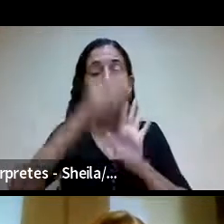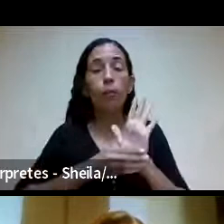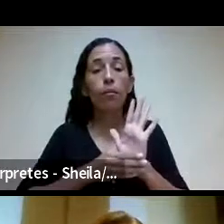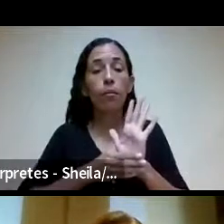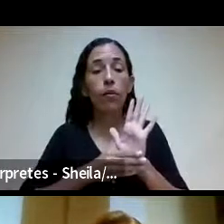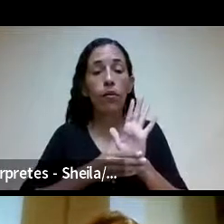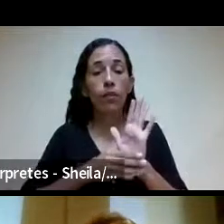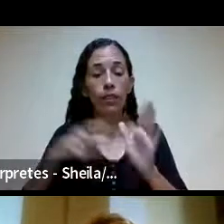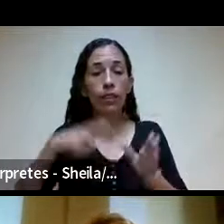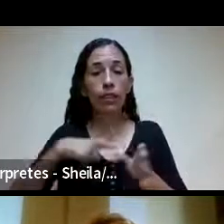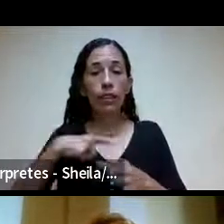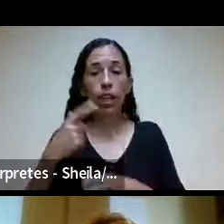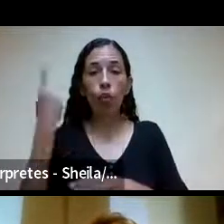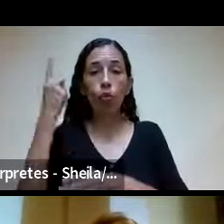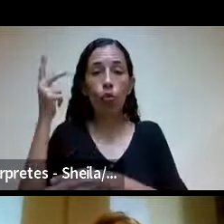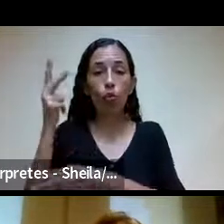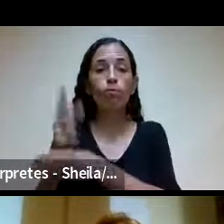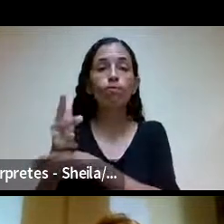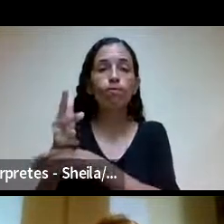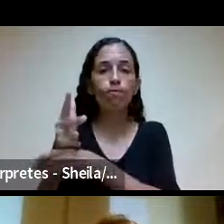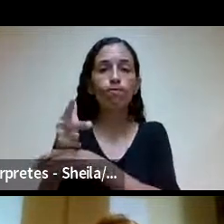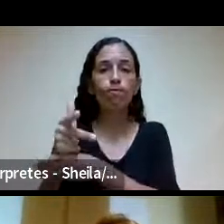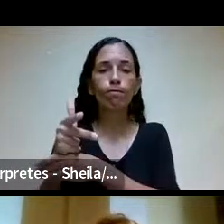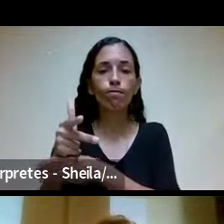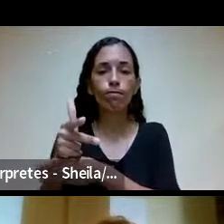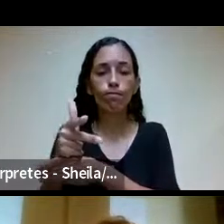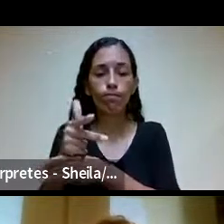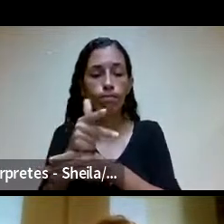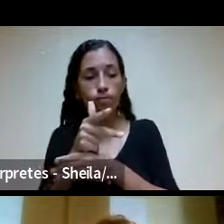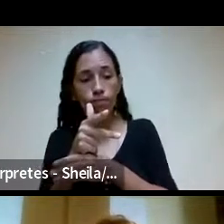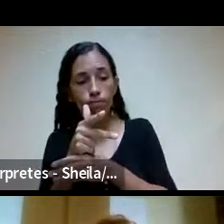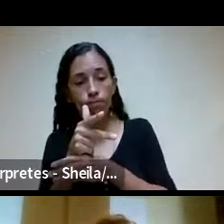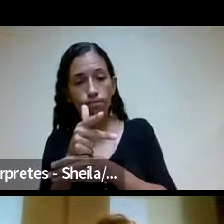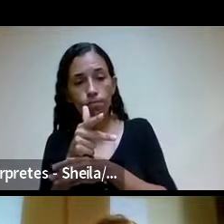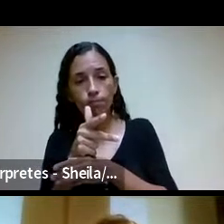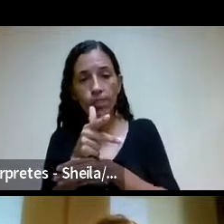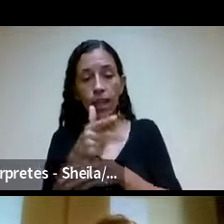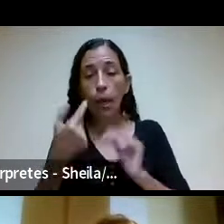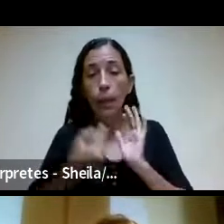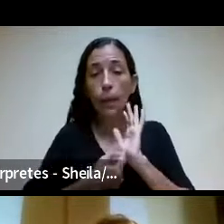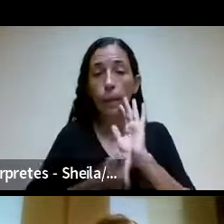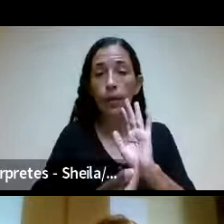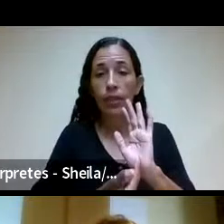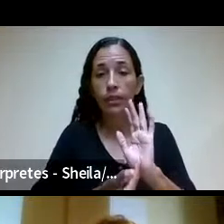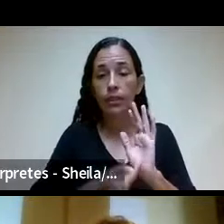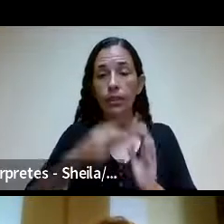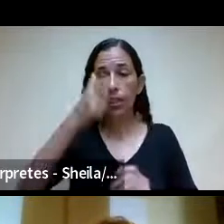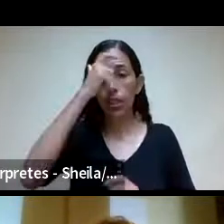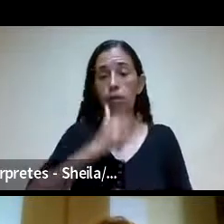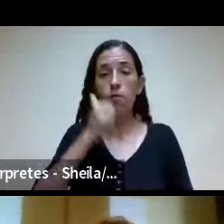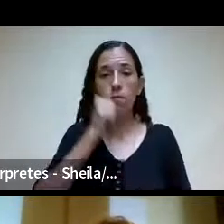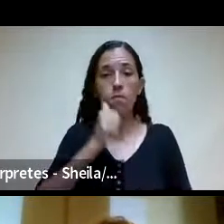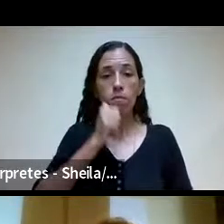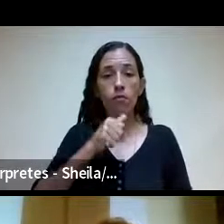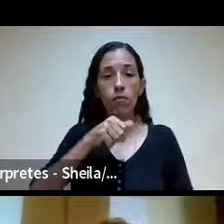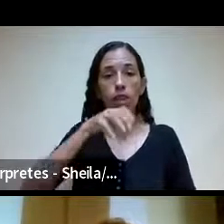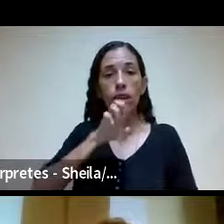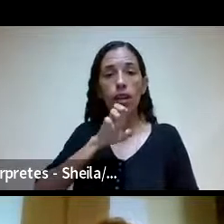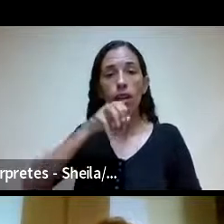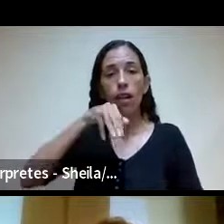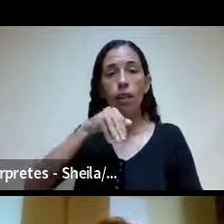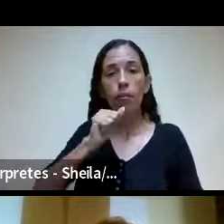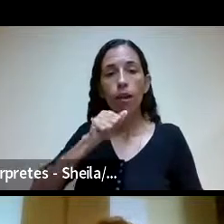e a inicial traz esse vídeo, em que é demonstrada a senhora Emanuele, que é parente